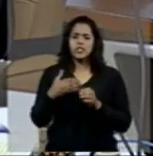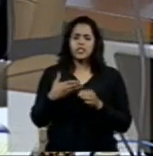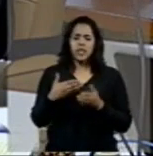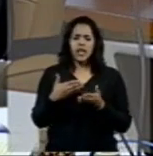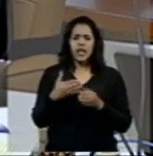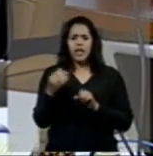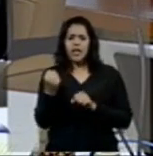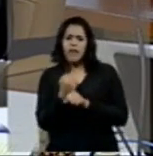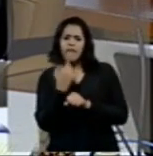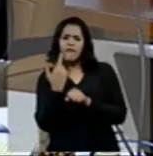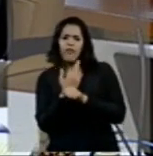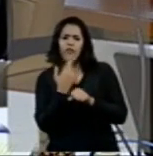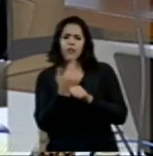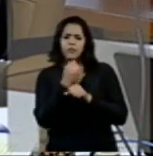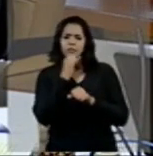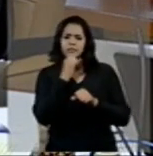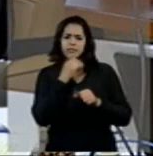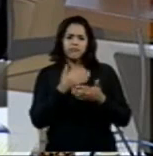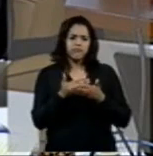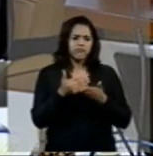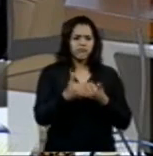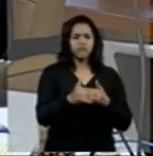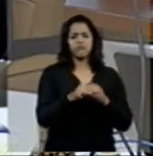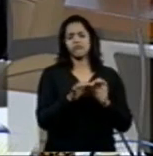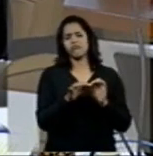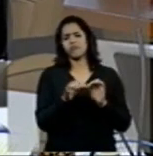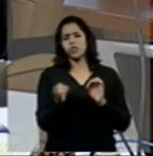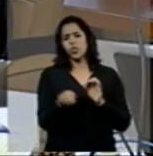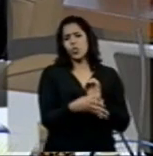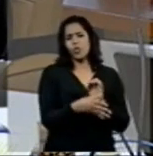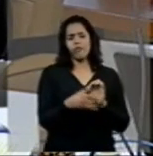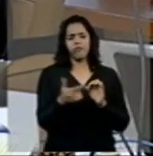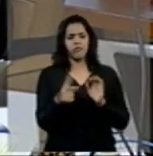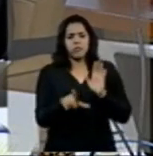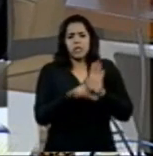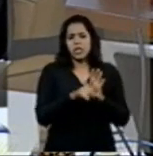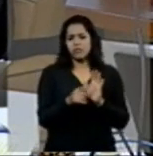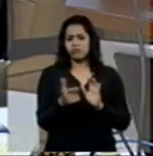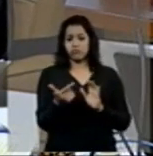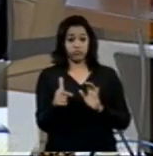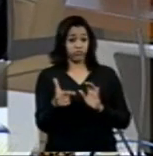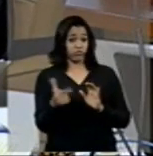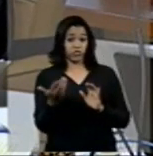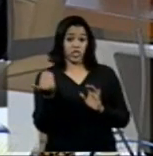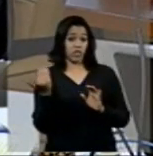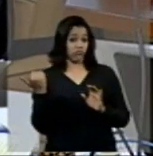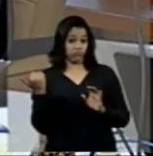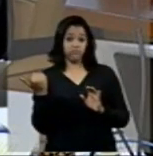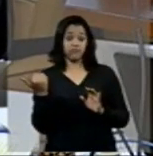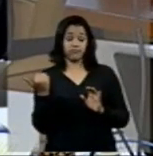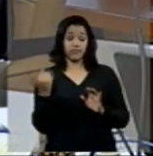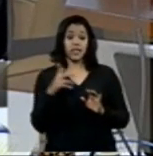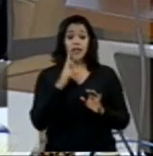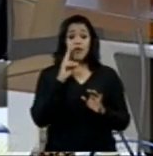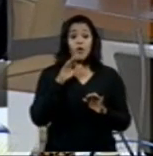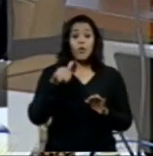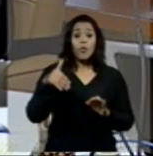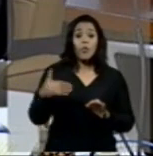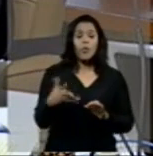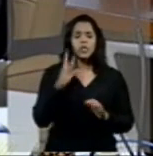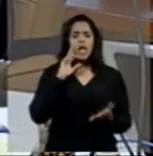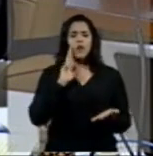legislativa, especialmente neste caso, inexistente qualquer iniciativa legislativa quando